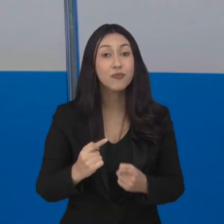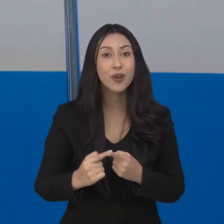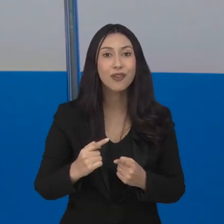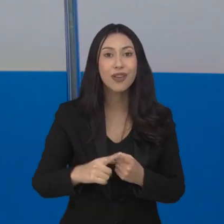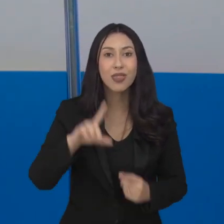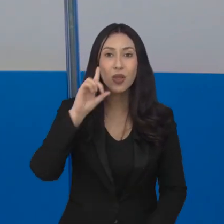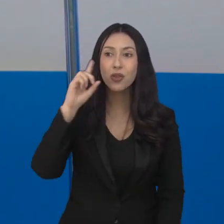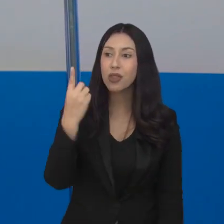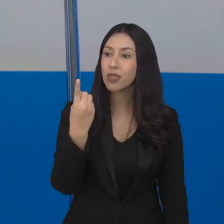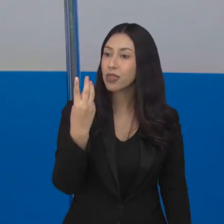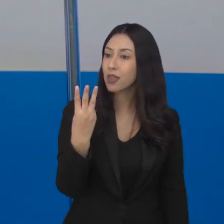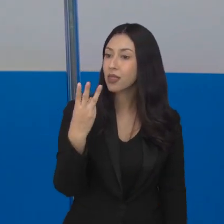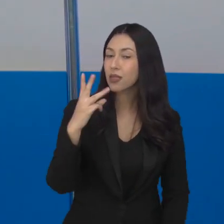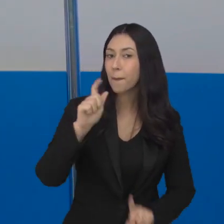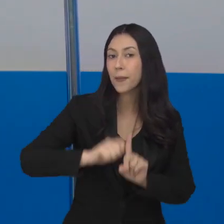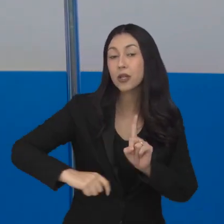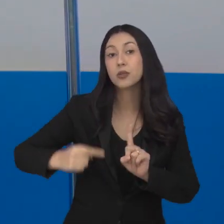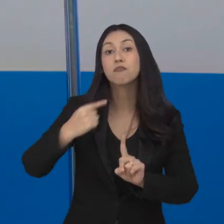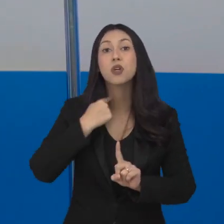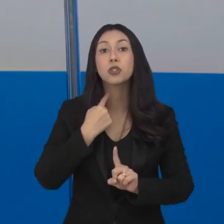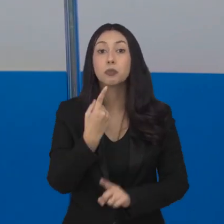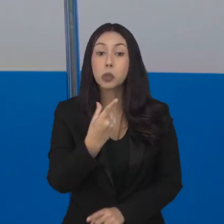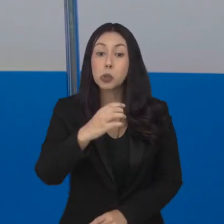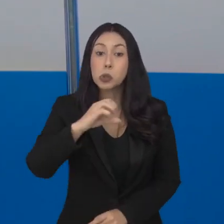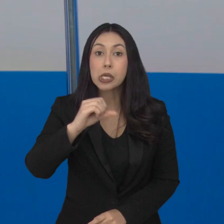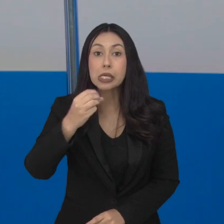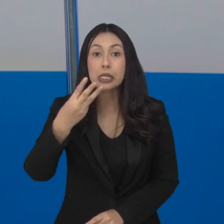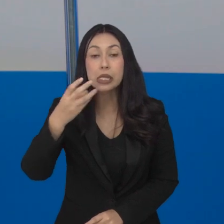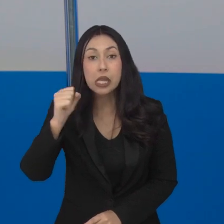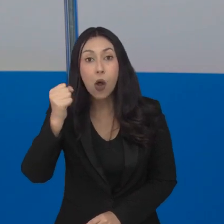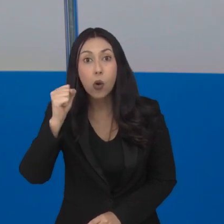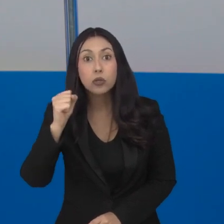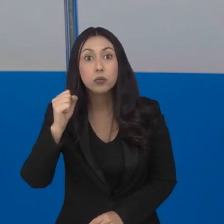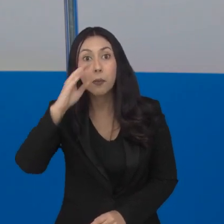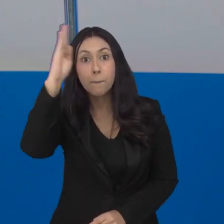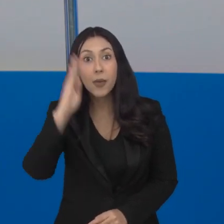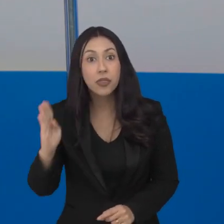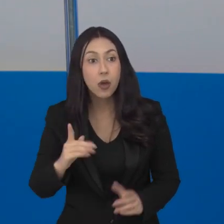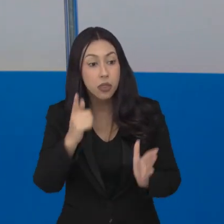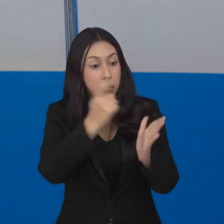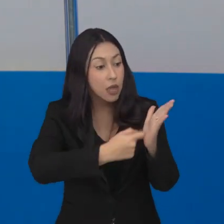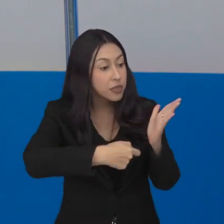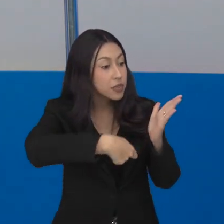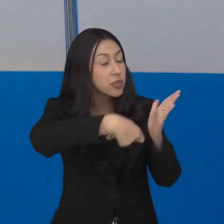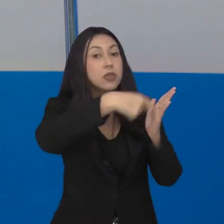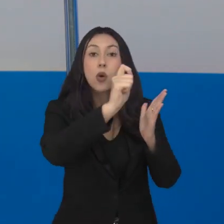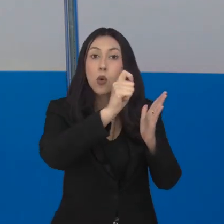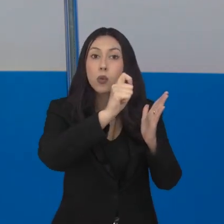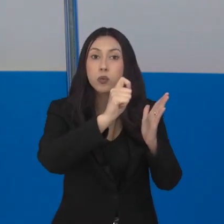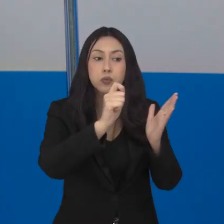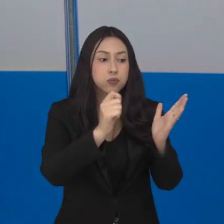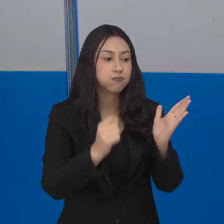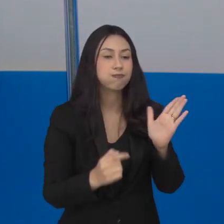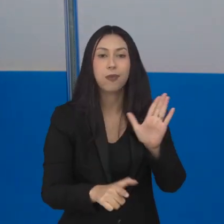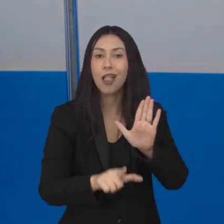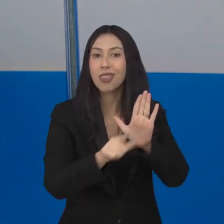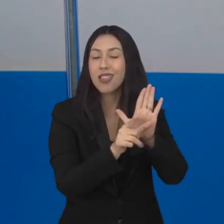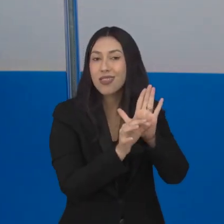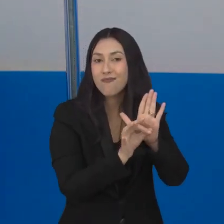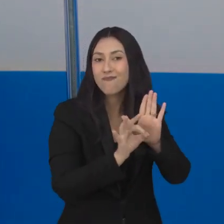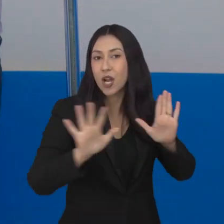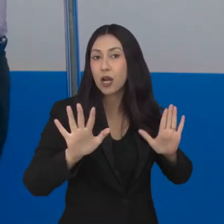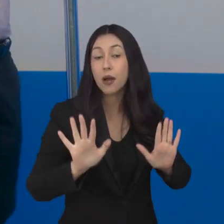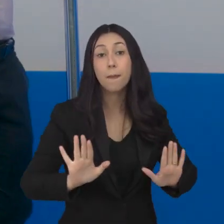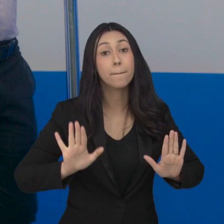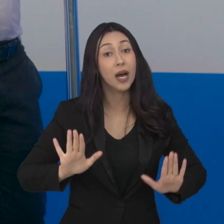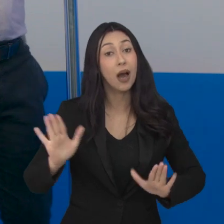13 de maio de 1988 que o Brasil assinou a abolição da escravidão. Entretanto, uma corrente de pensadores defende que